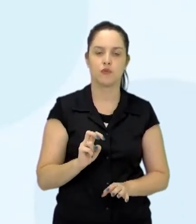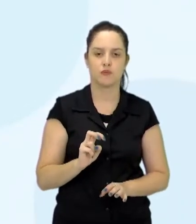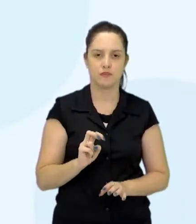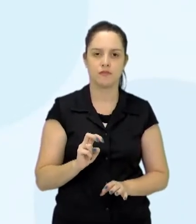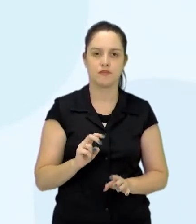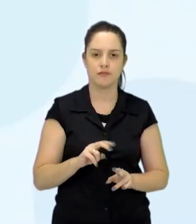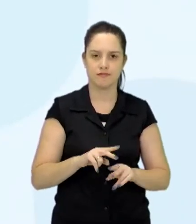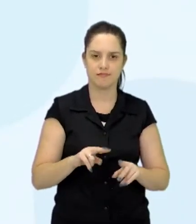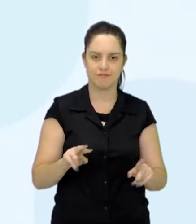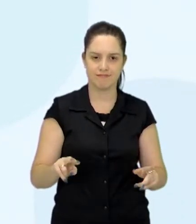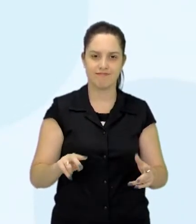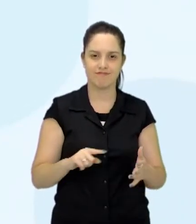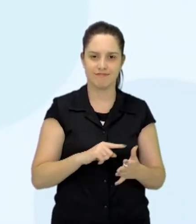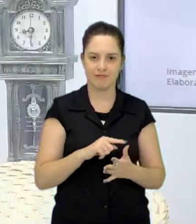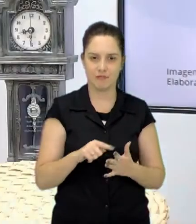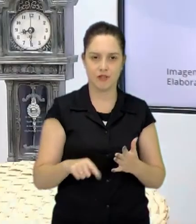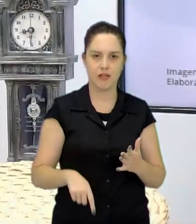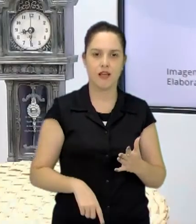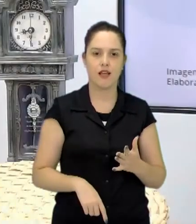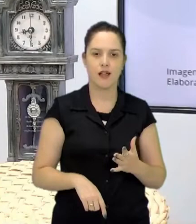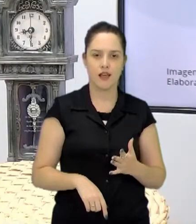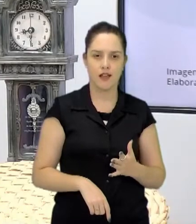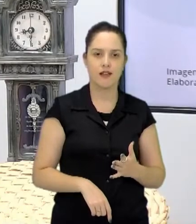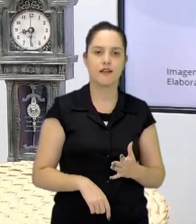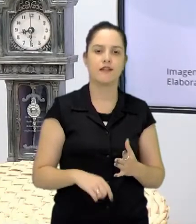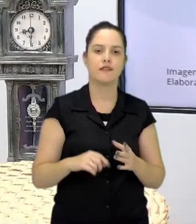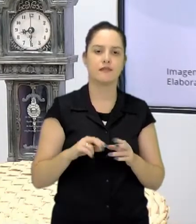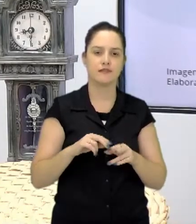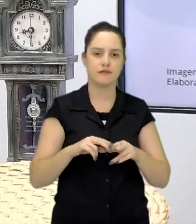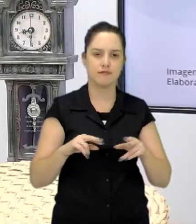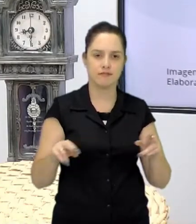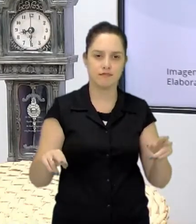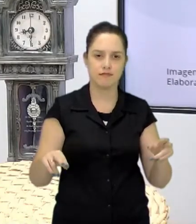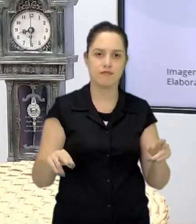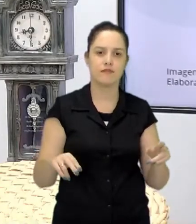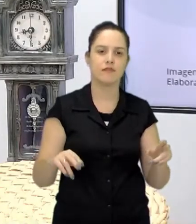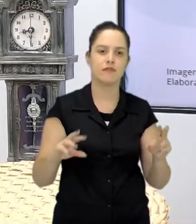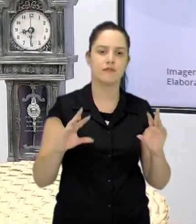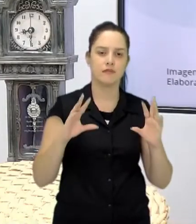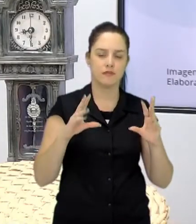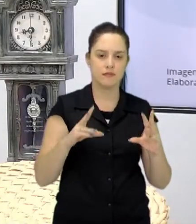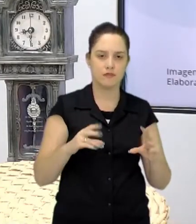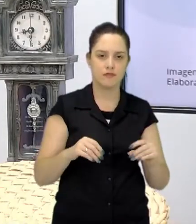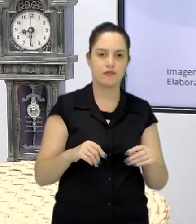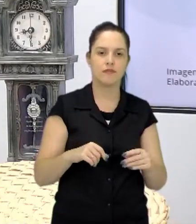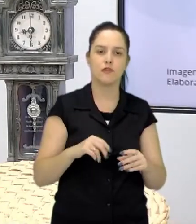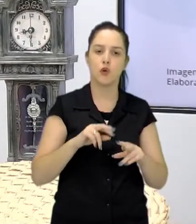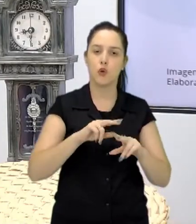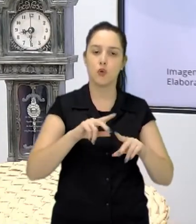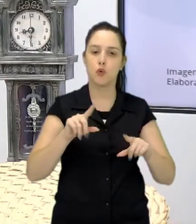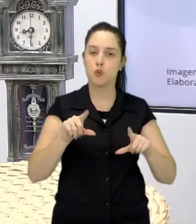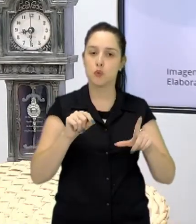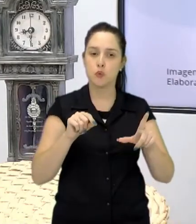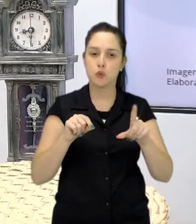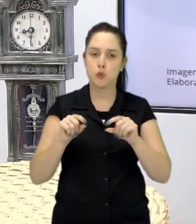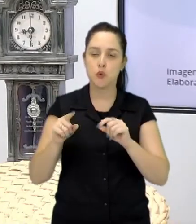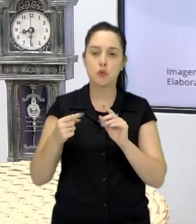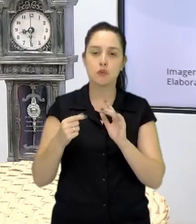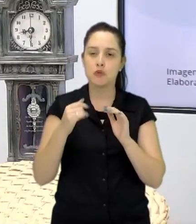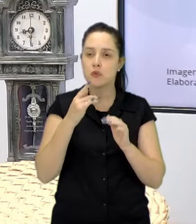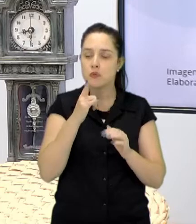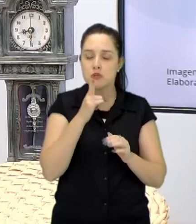gêneros textuais. Gêneros textuais. Isso. E aí vocês vão encontrar aí qual o gênero que vocês se